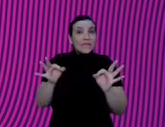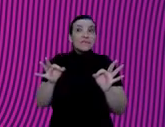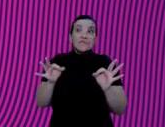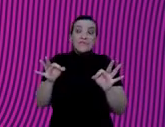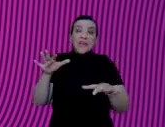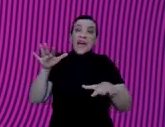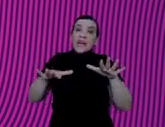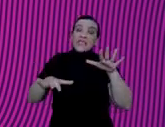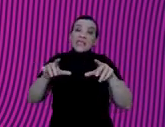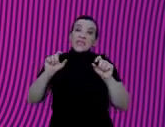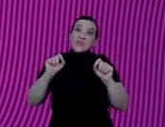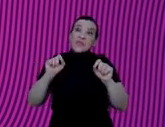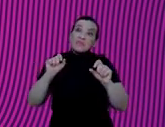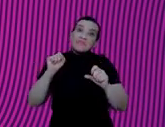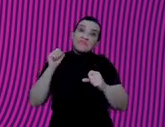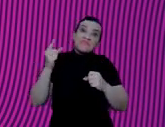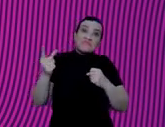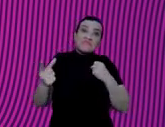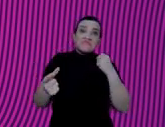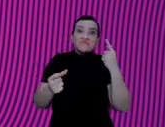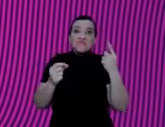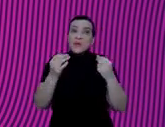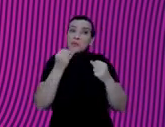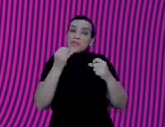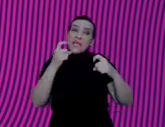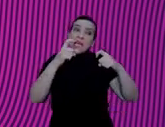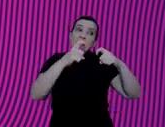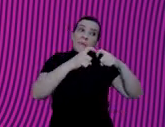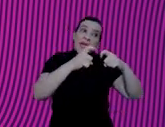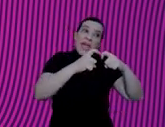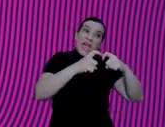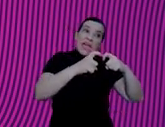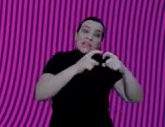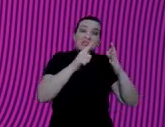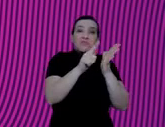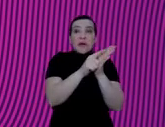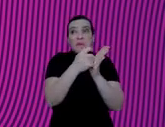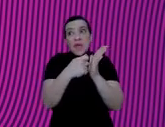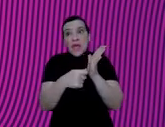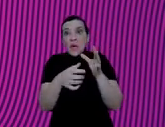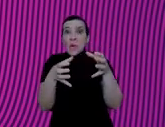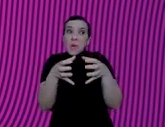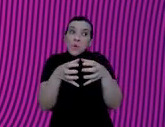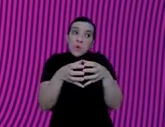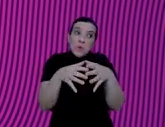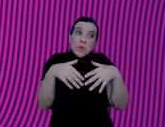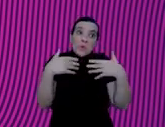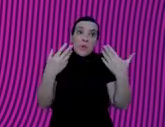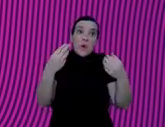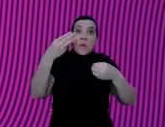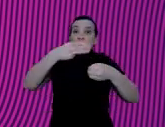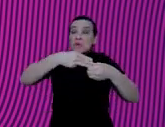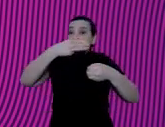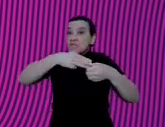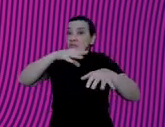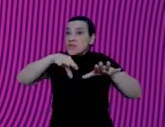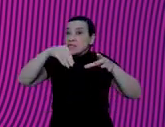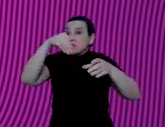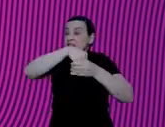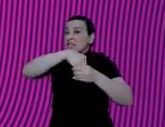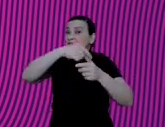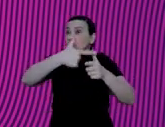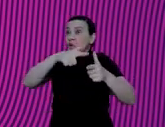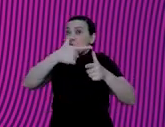um médico prescritor, né, ou um grupo de médicos, ou um município onde há um problema maior. Então, não há dúvida, né, que é